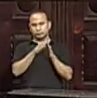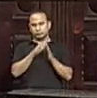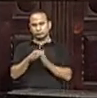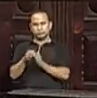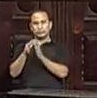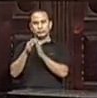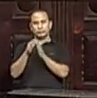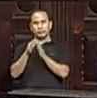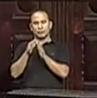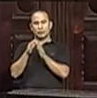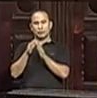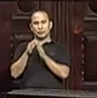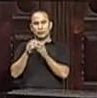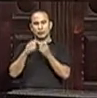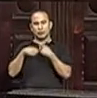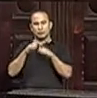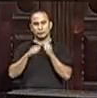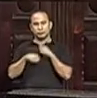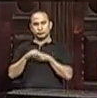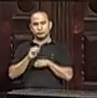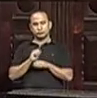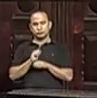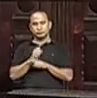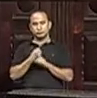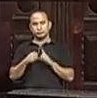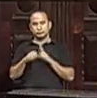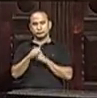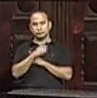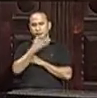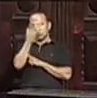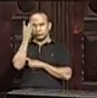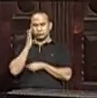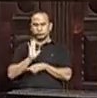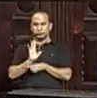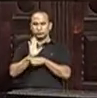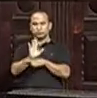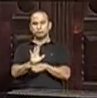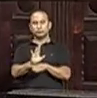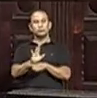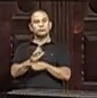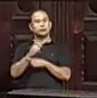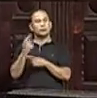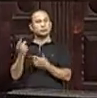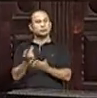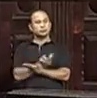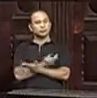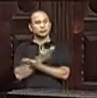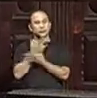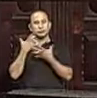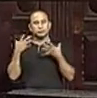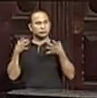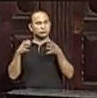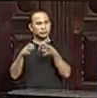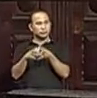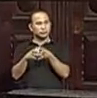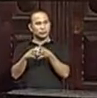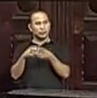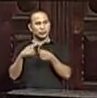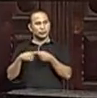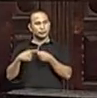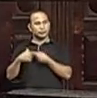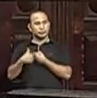social de cada indivíduo contribuinte e, por via de consequência, do conjunto do